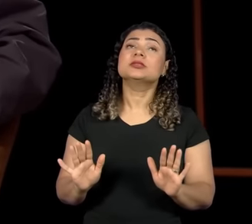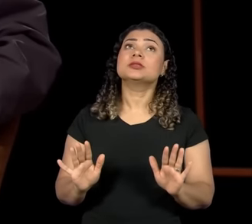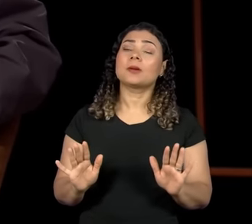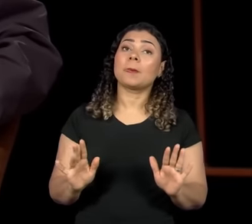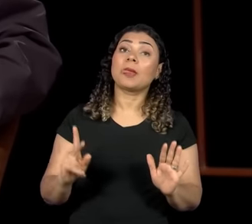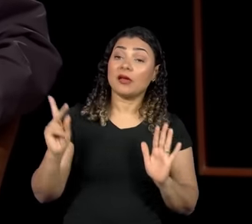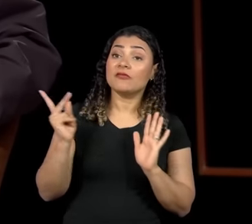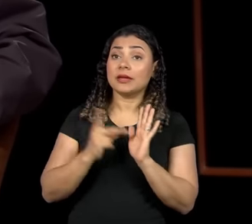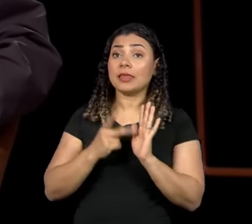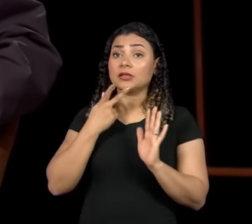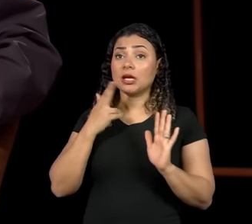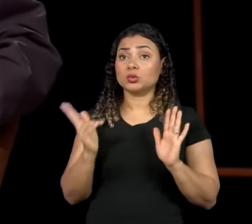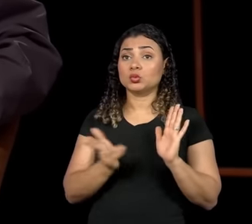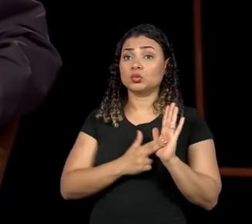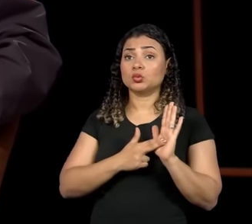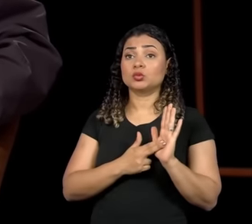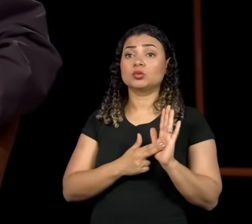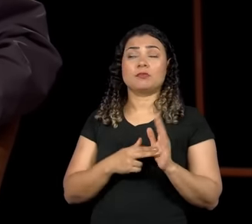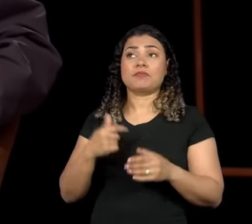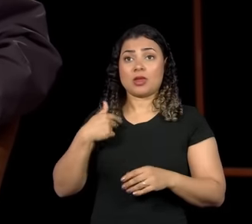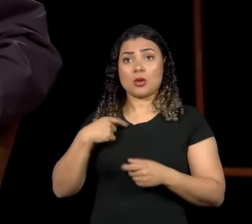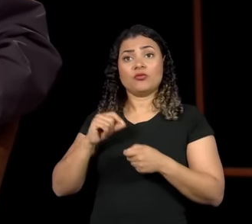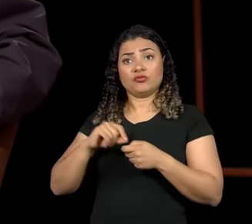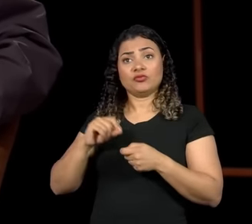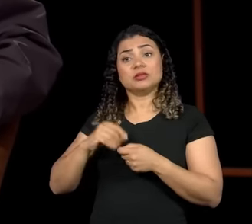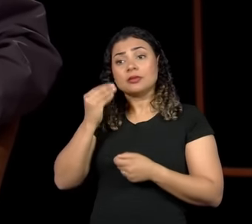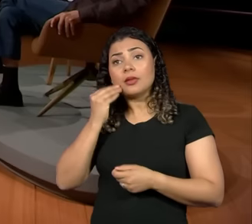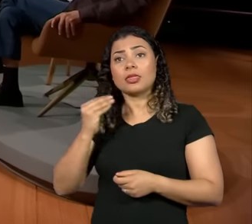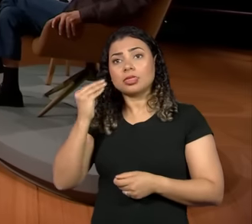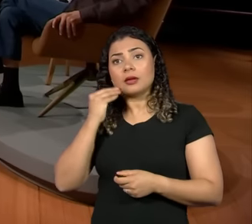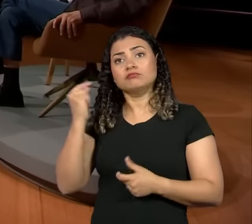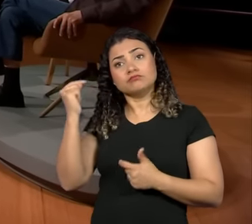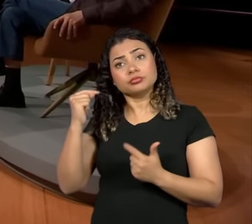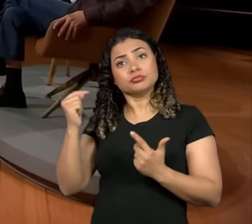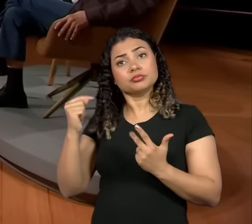eu confesso a você que, embora eu tenha feito algumas tentativas,